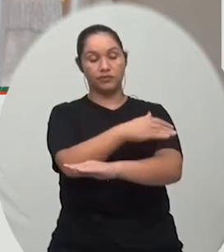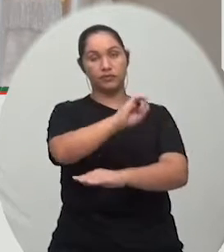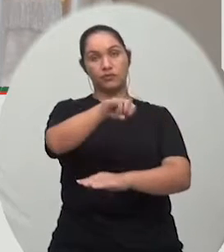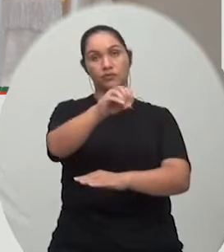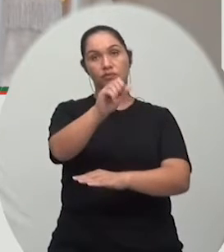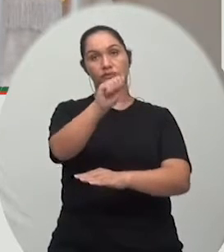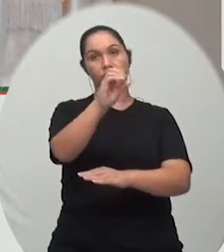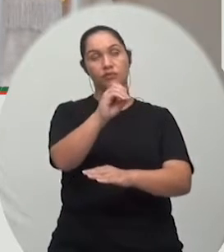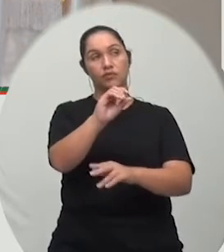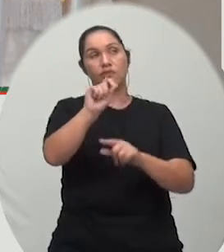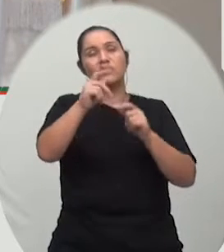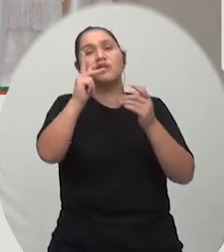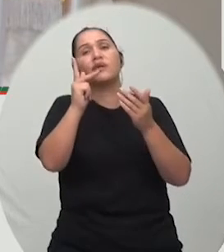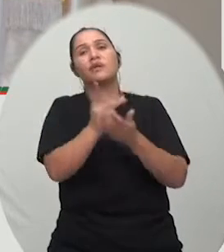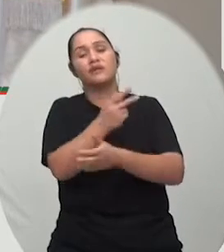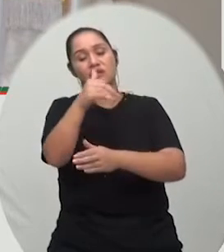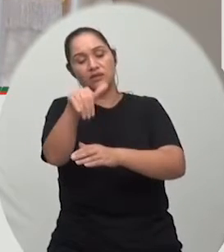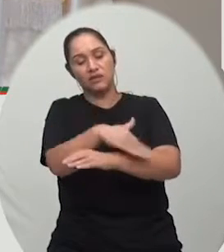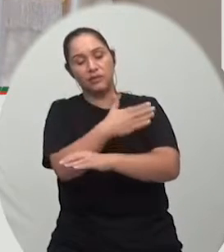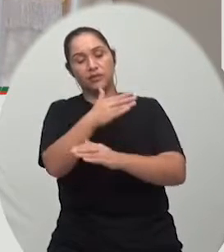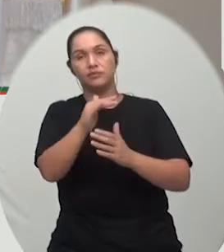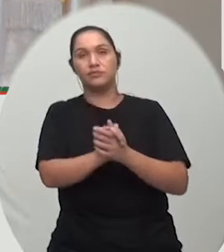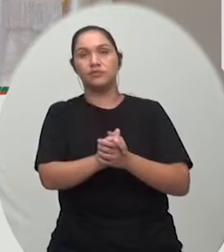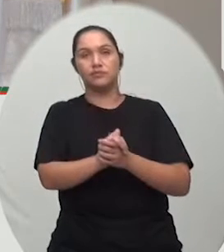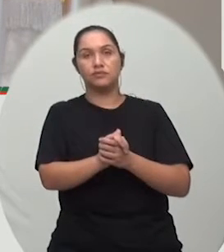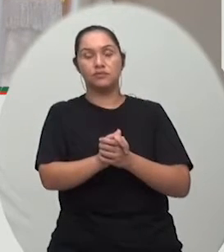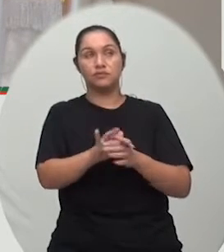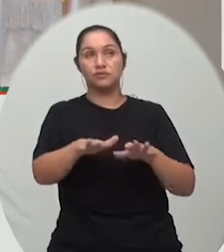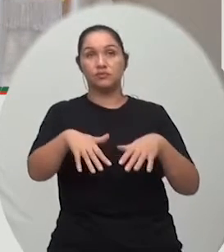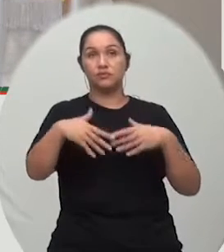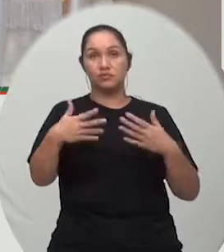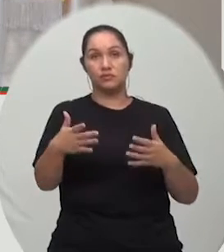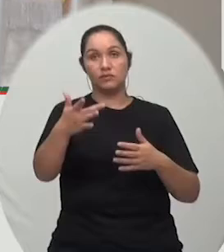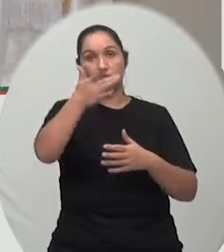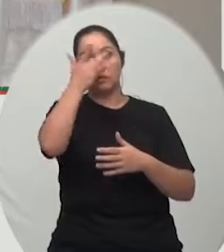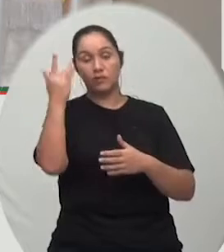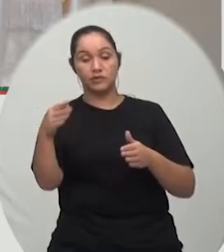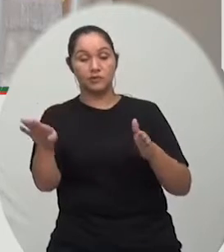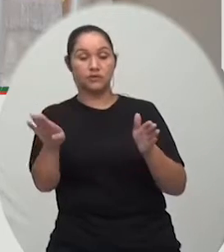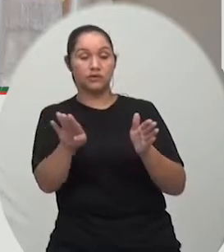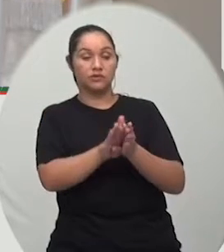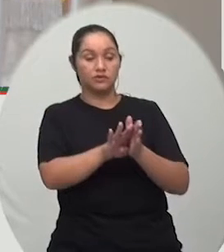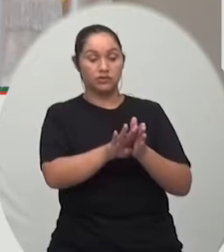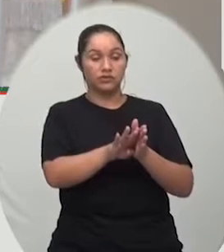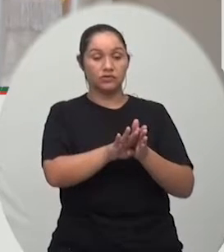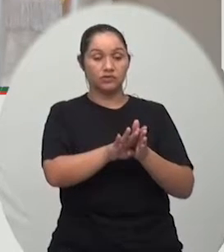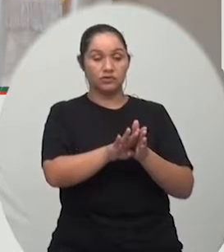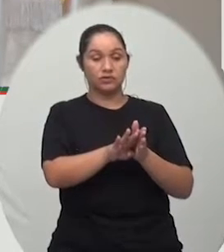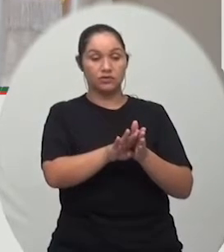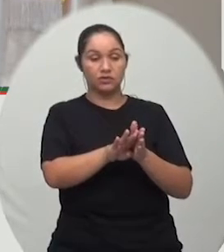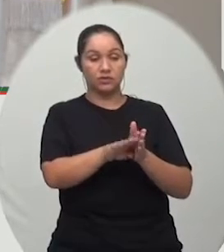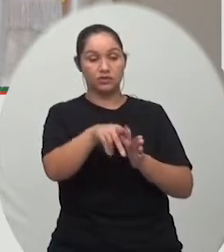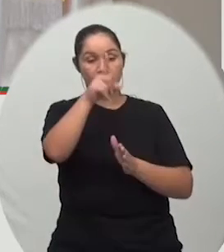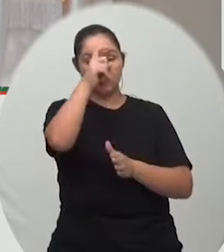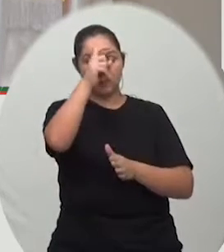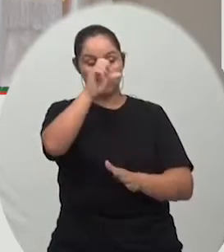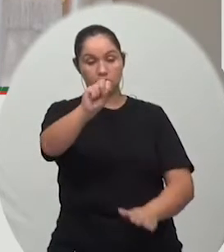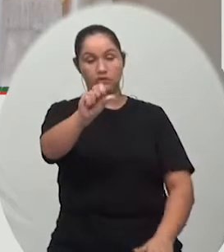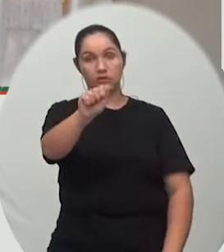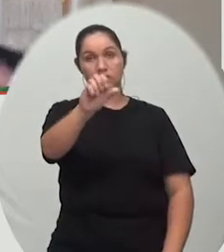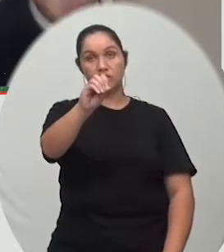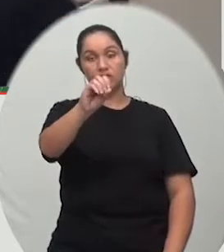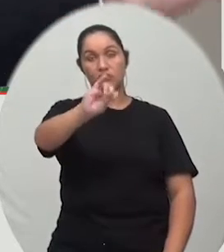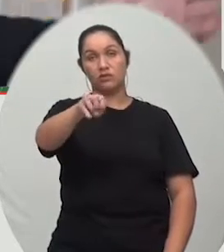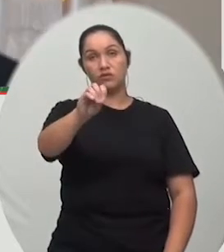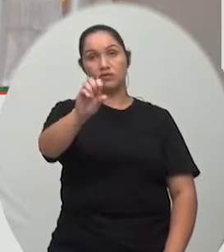está acontecendo? No período que a pessoa vem até o Hospital São José, ele já vem com a cabeça toda atormentada por